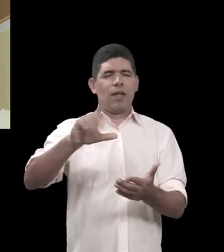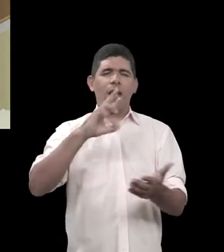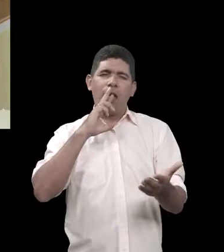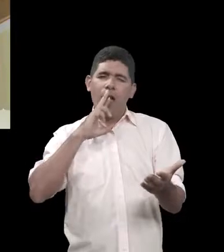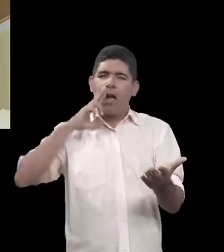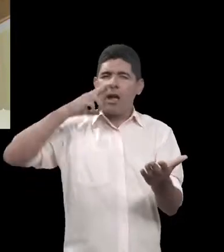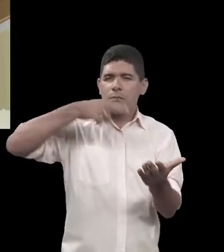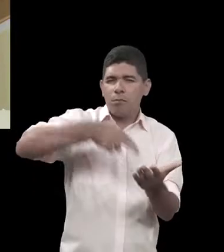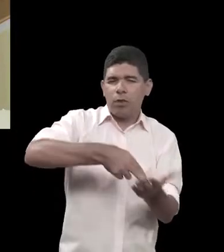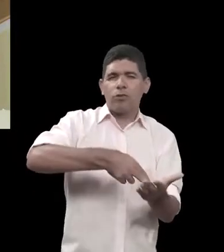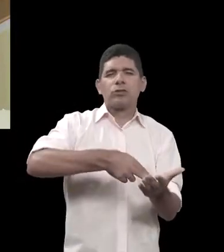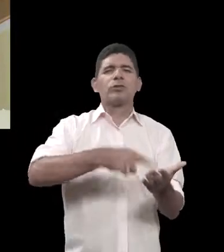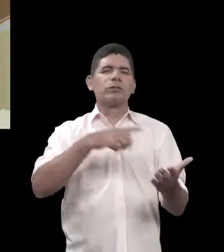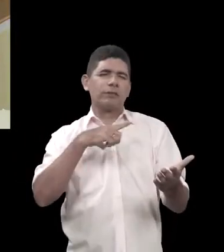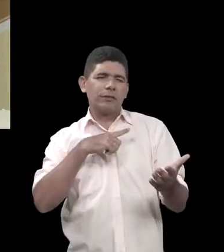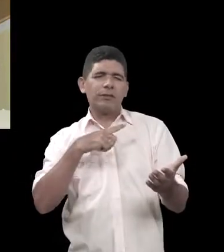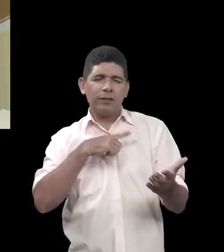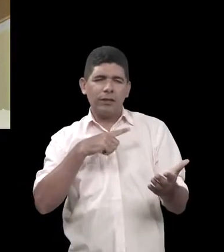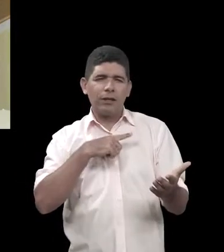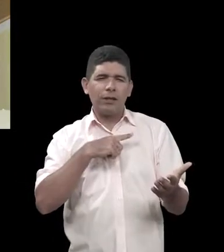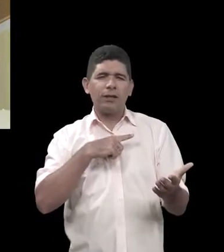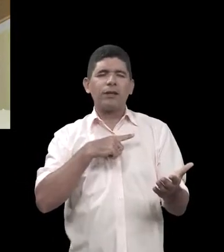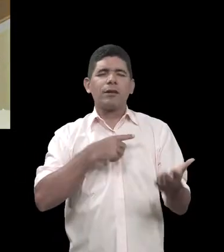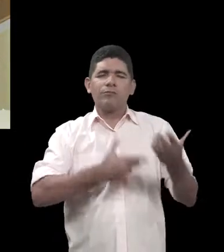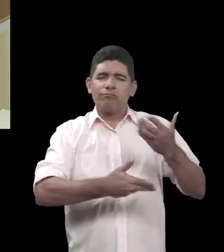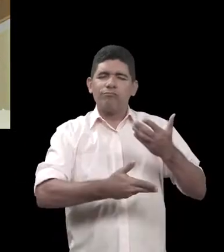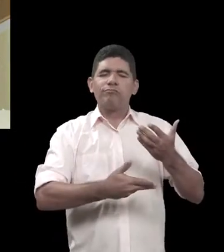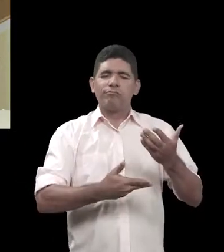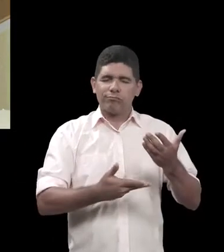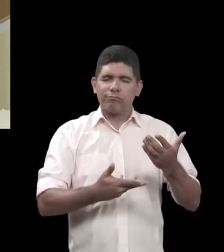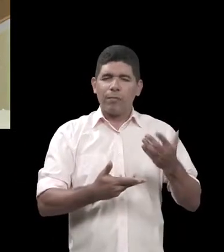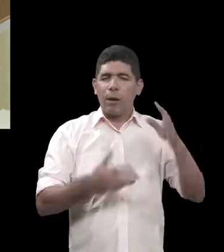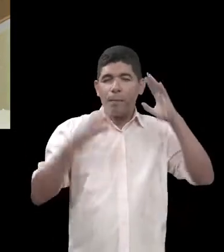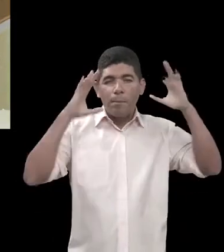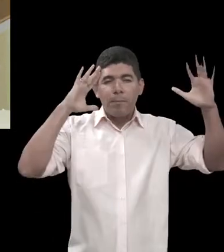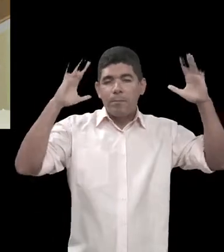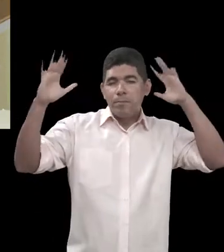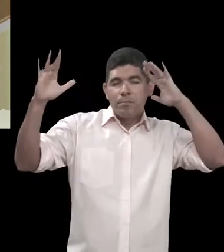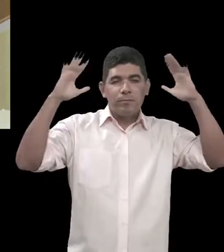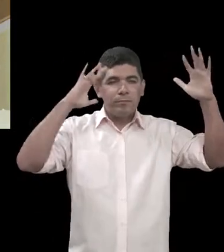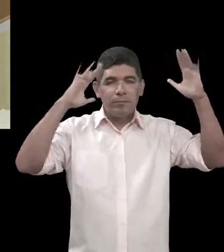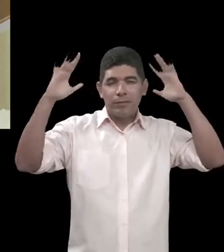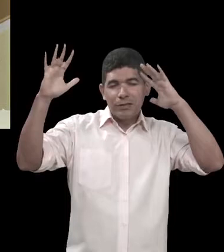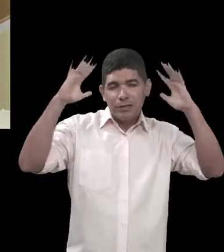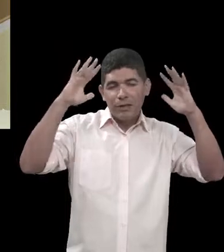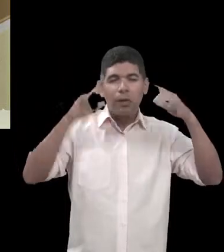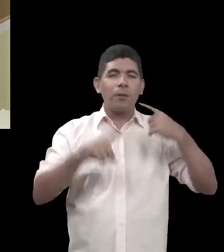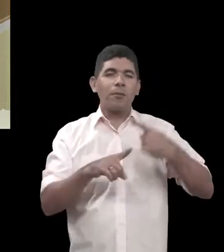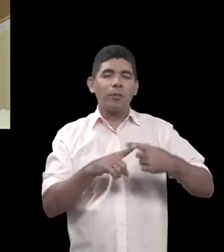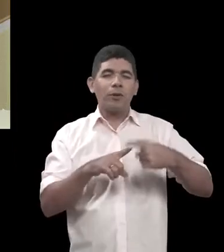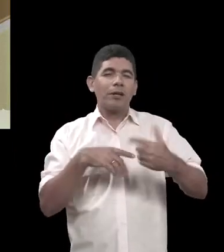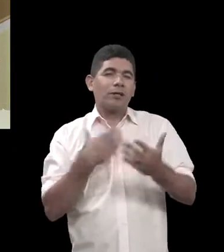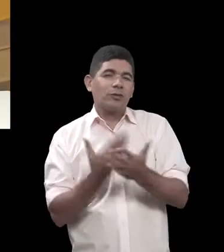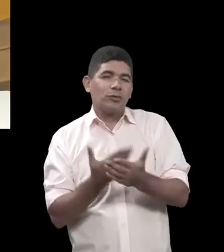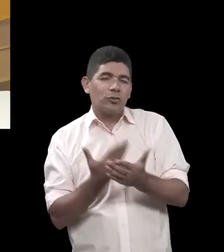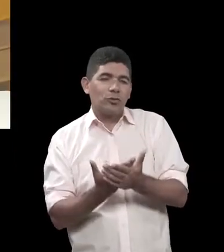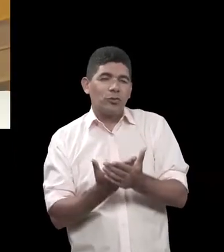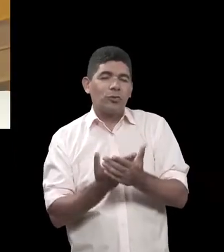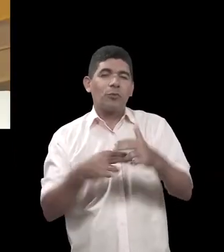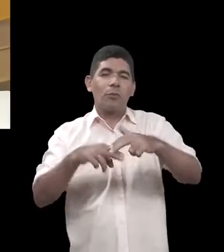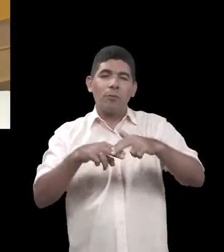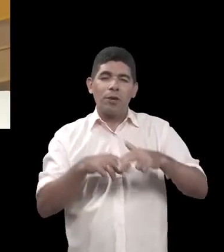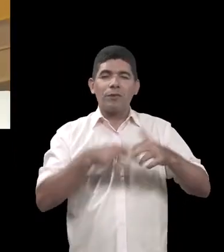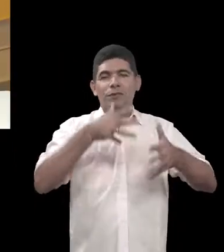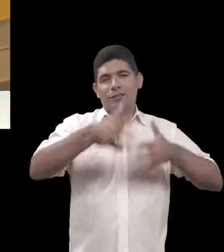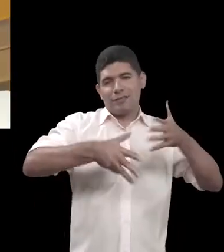pensava que estão sendo levantadas por causa dos estudos da língua de sinais. Isso é maravilhoso. Eu queria que você fizesse um